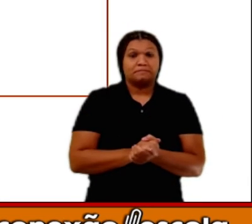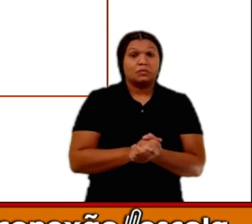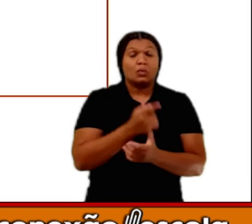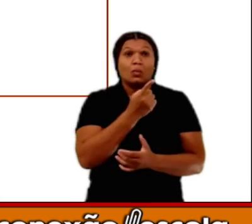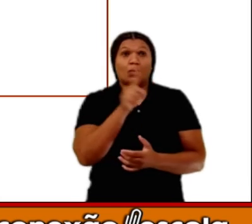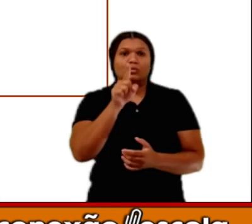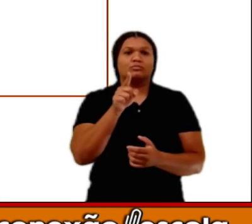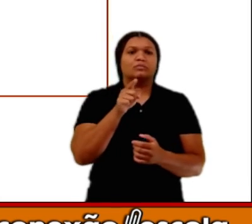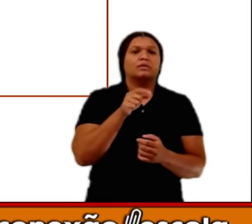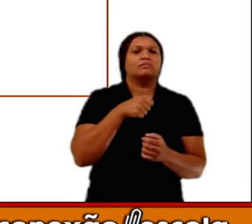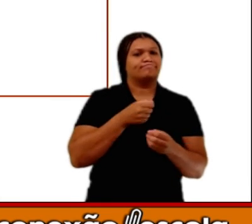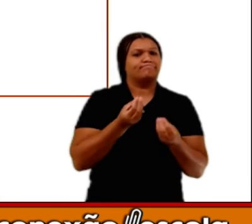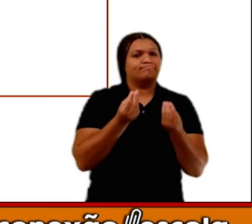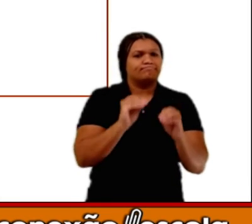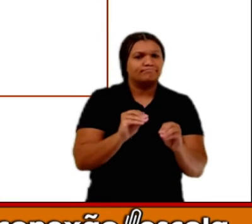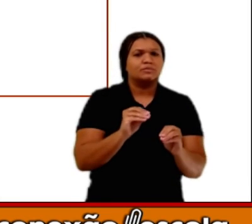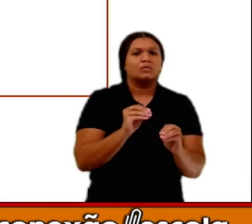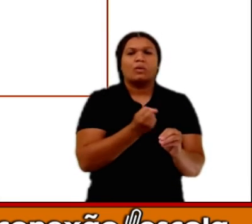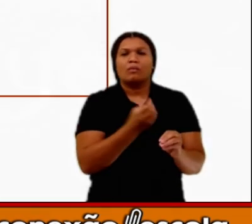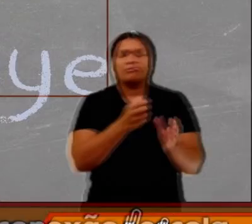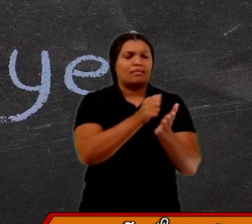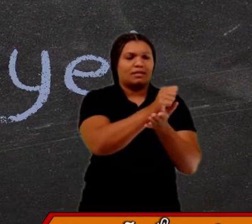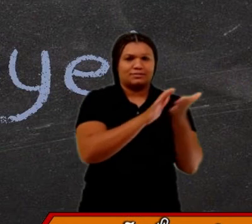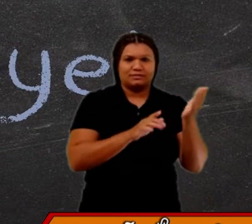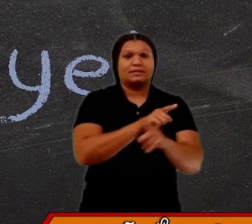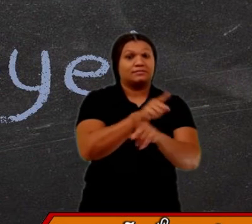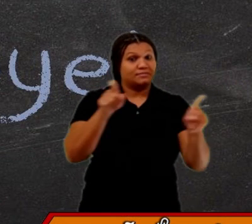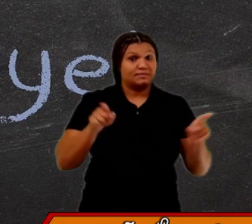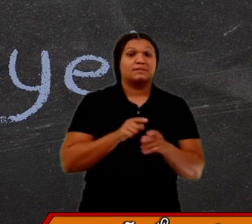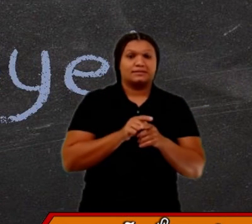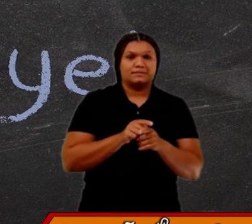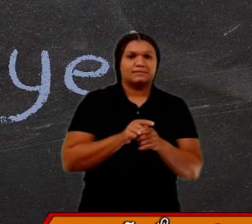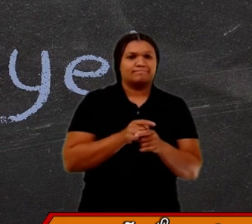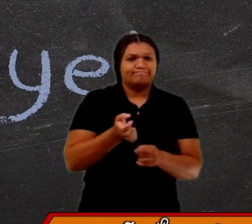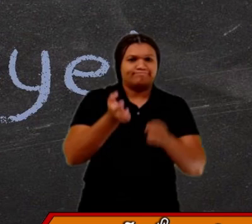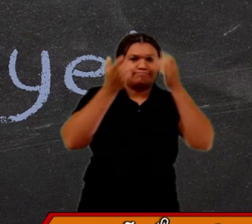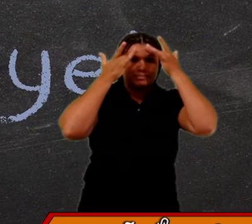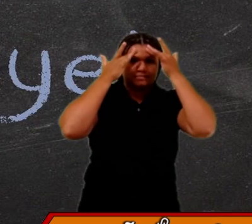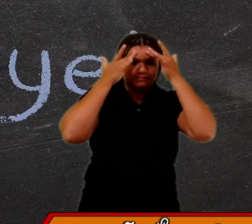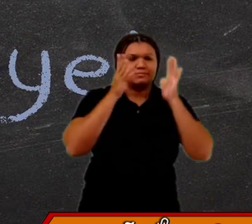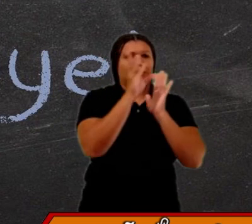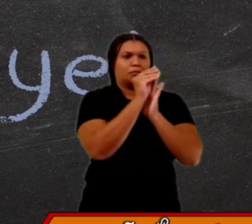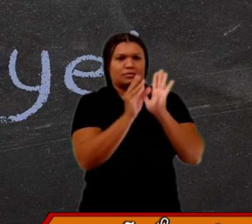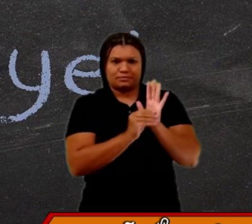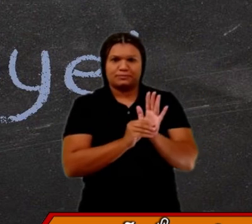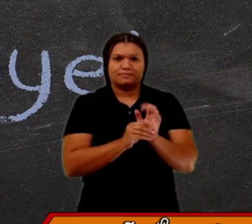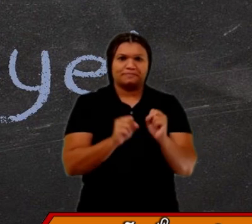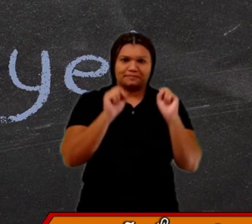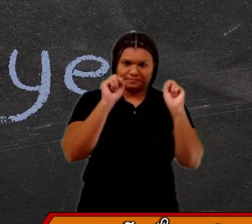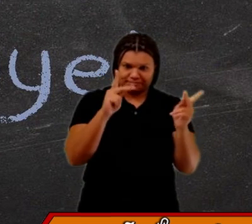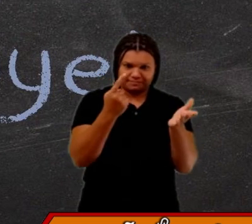deixarei alguns slides alguns exercícios para vocês é fixar em esse esse conteúdo em